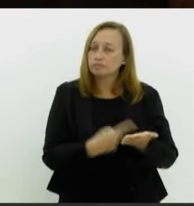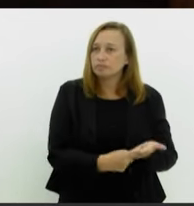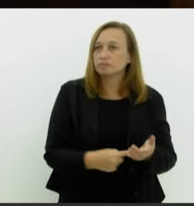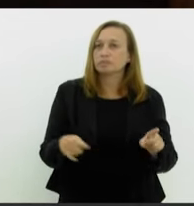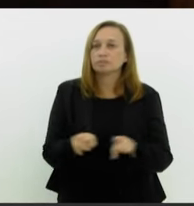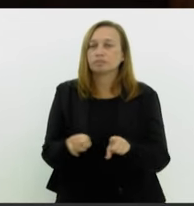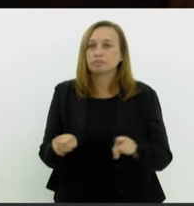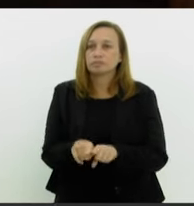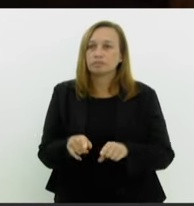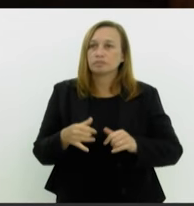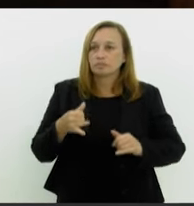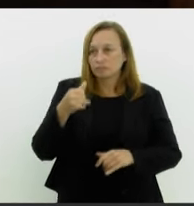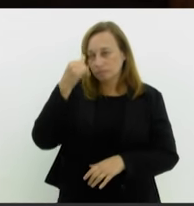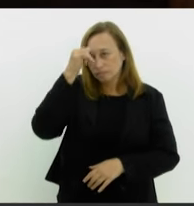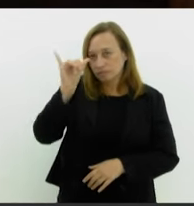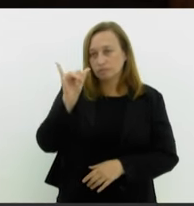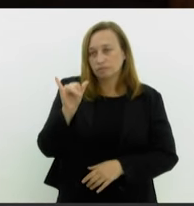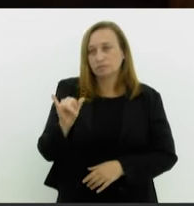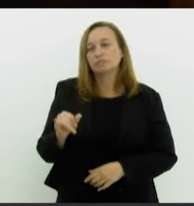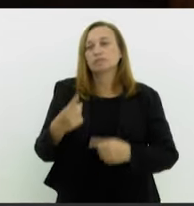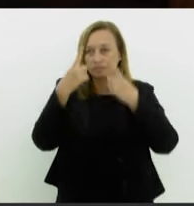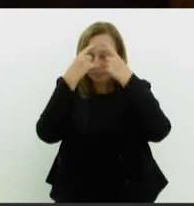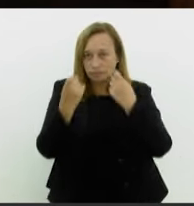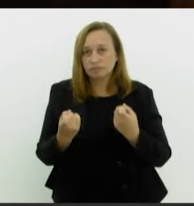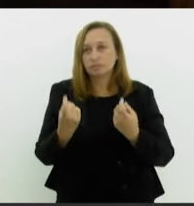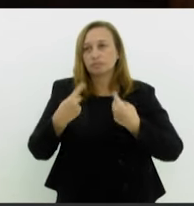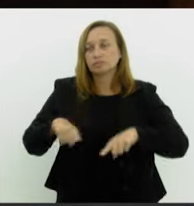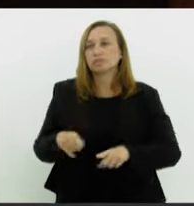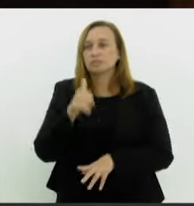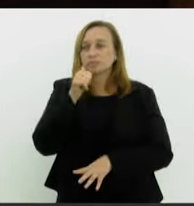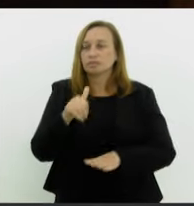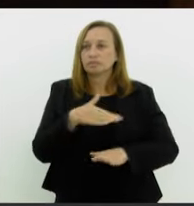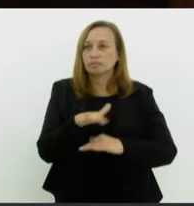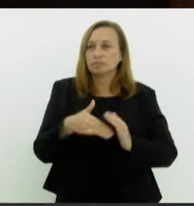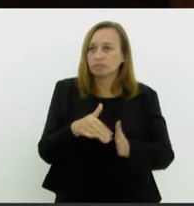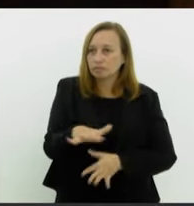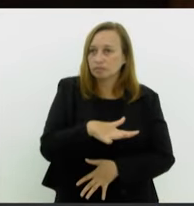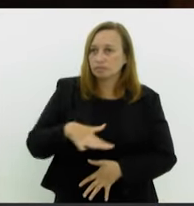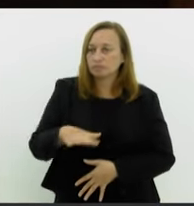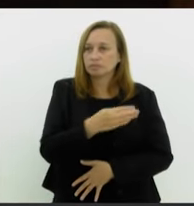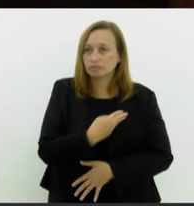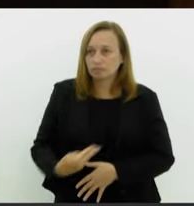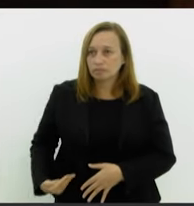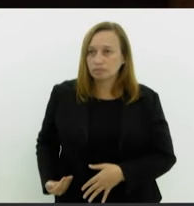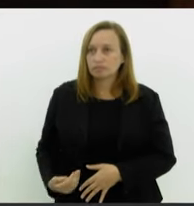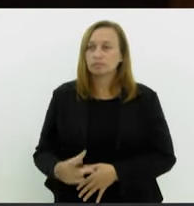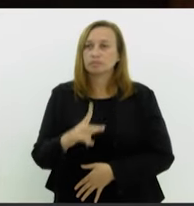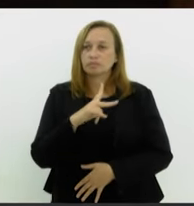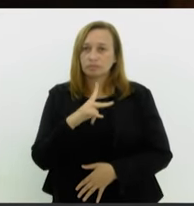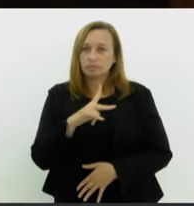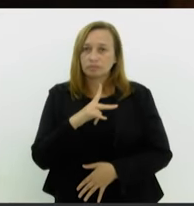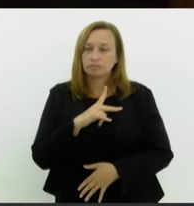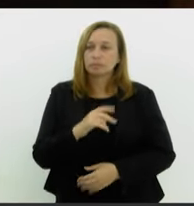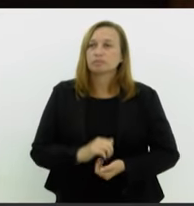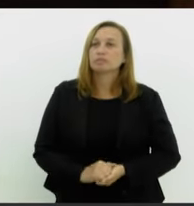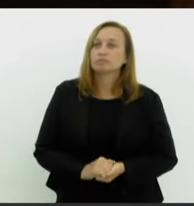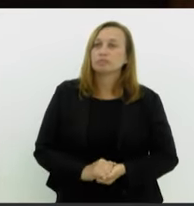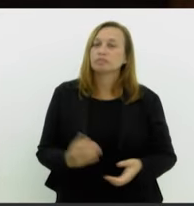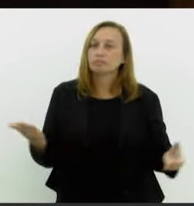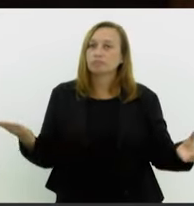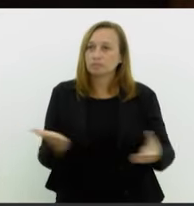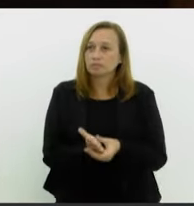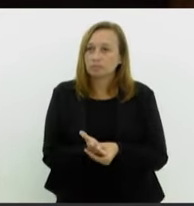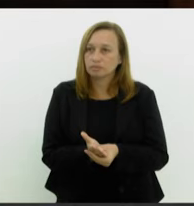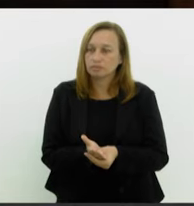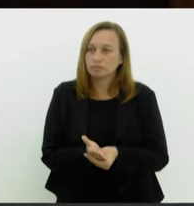a prevenir a violência contra a mulher em todos os âmbitos público e privado a processar punir